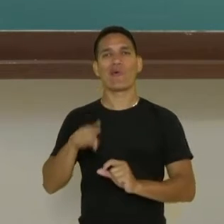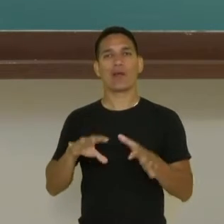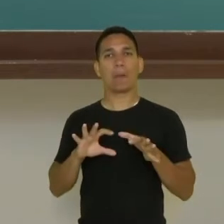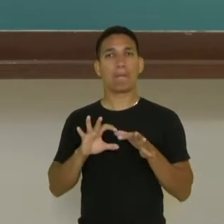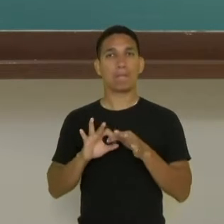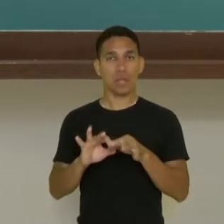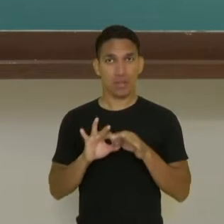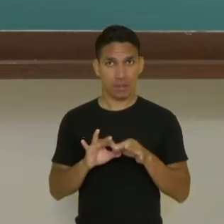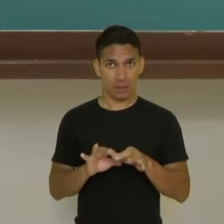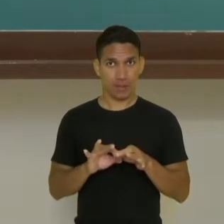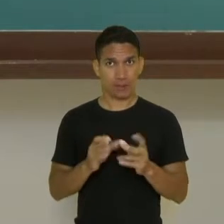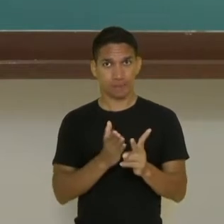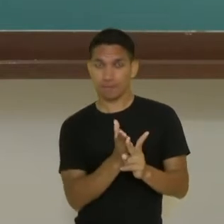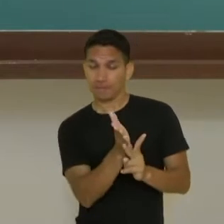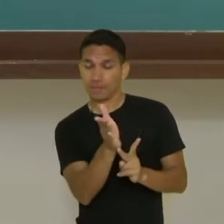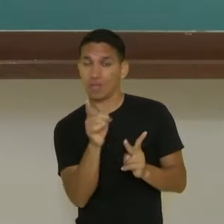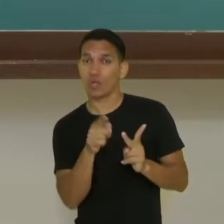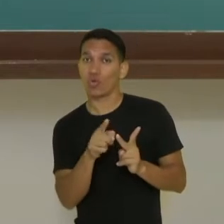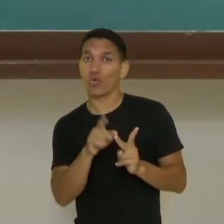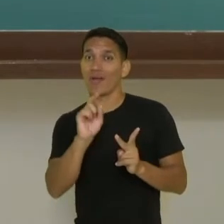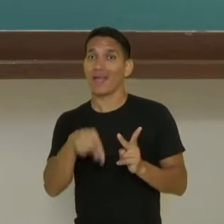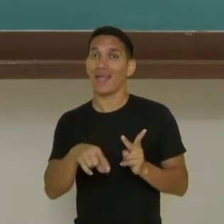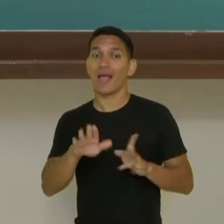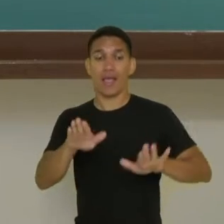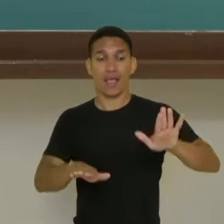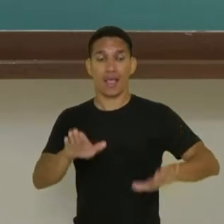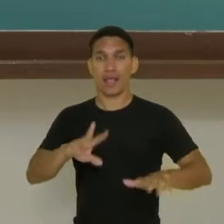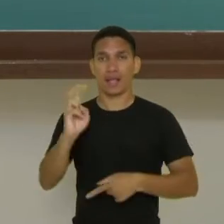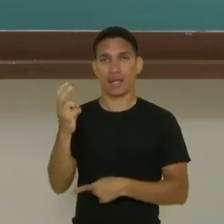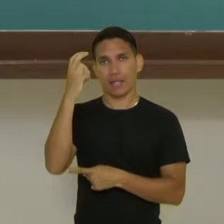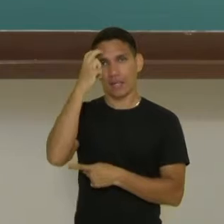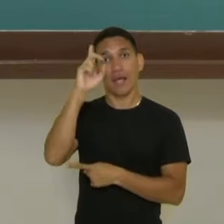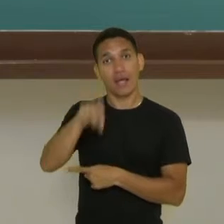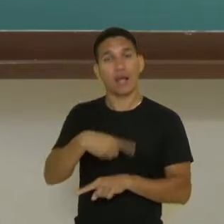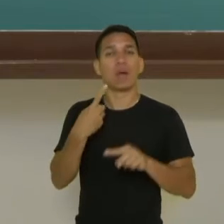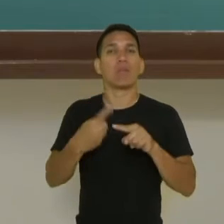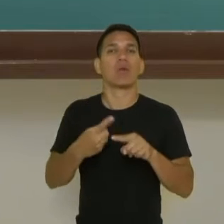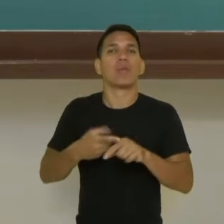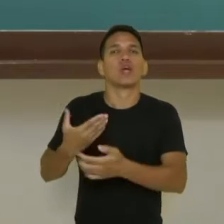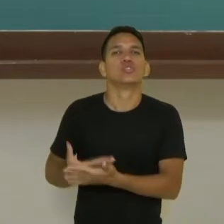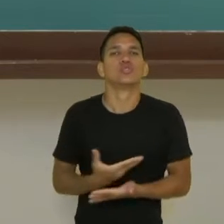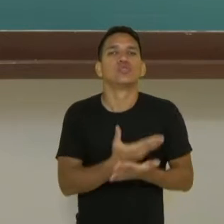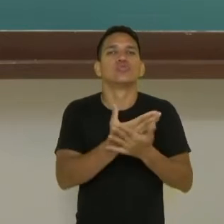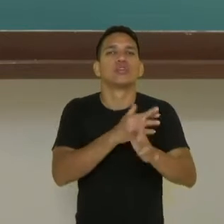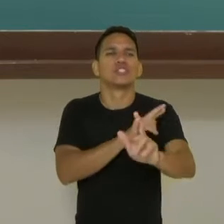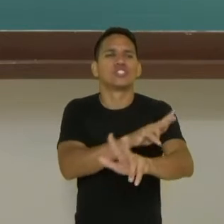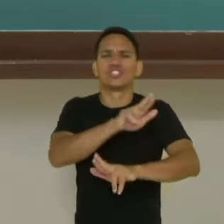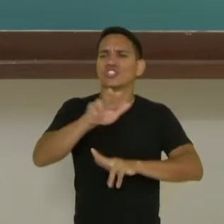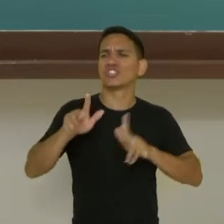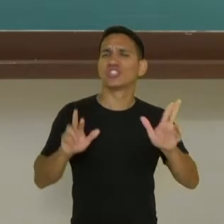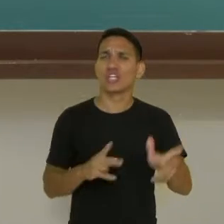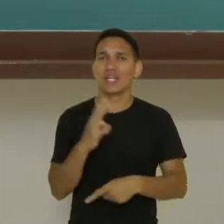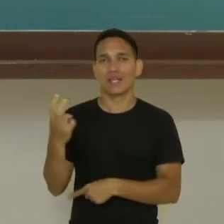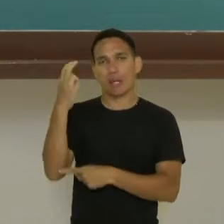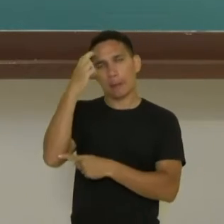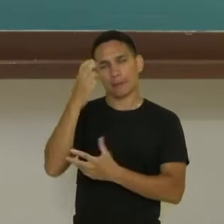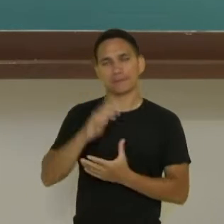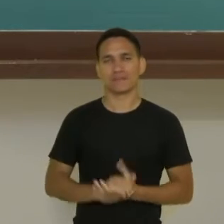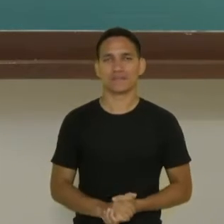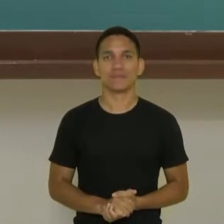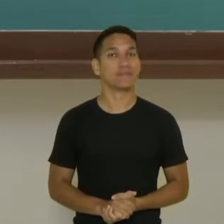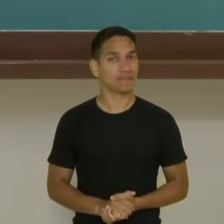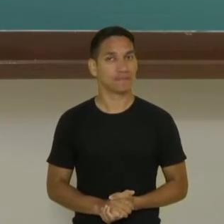consolidação do relativismo cultural, que é justamente aonde se estudam as diferenças entre as culturas,